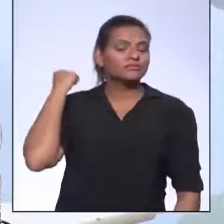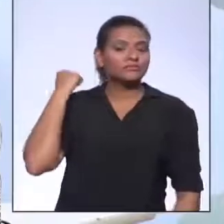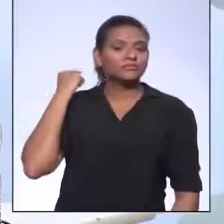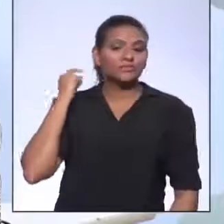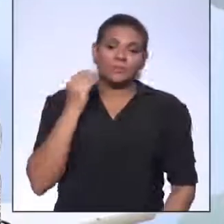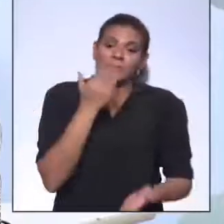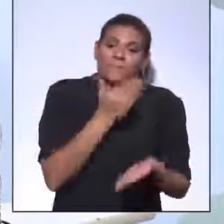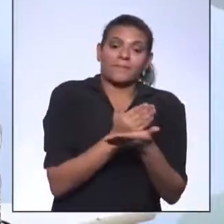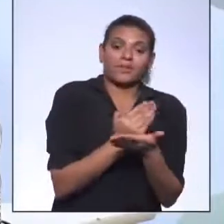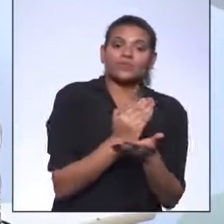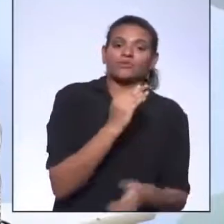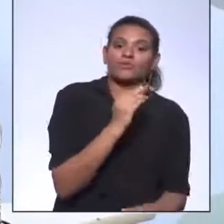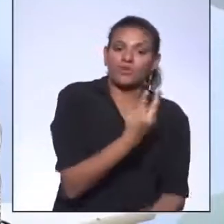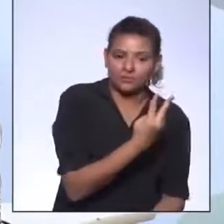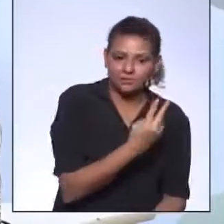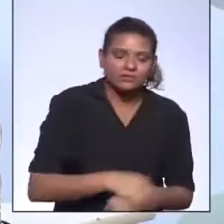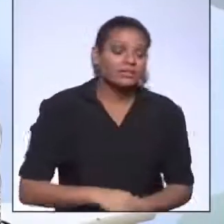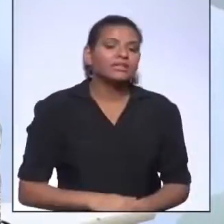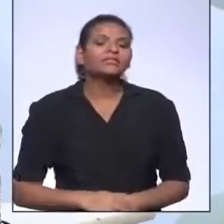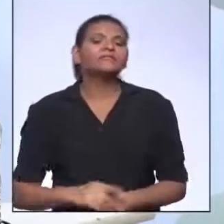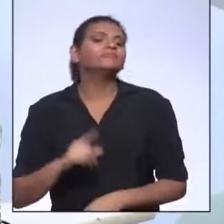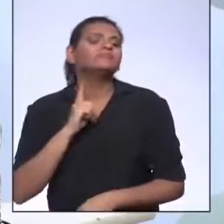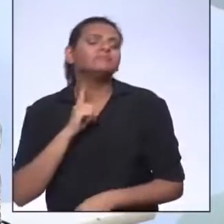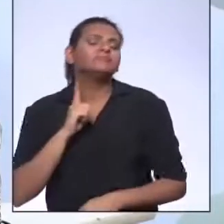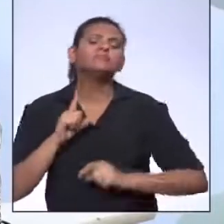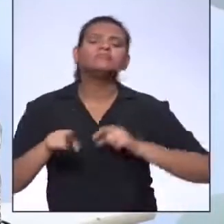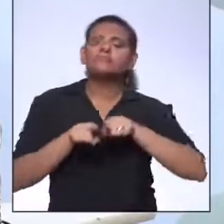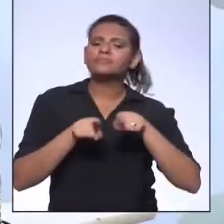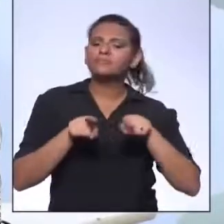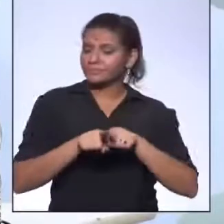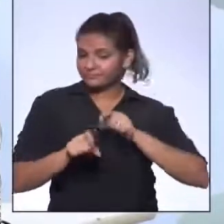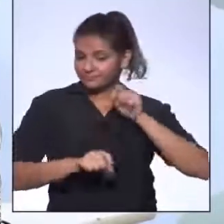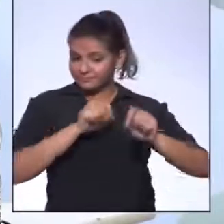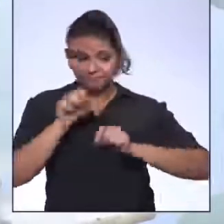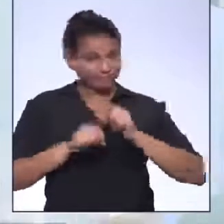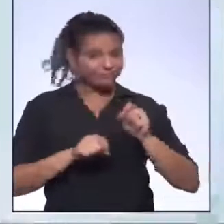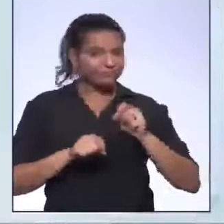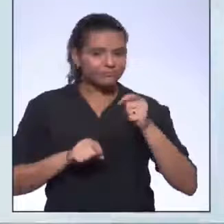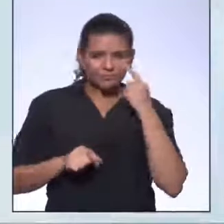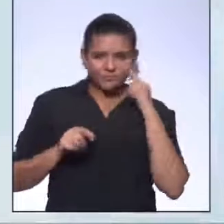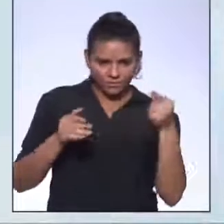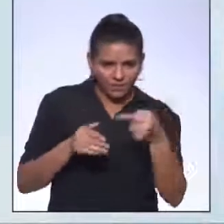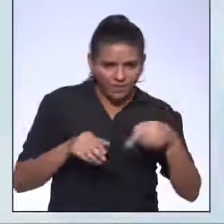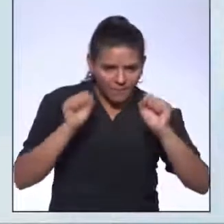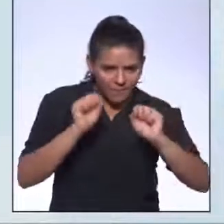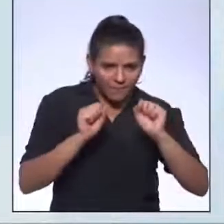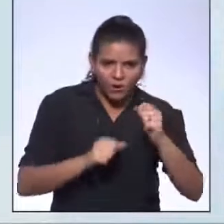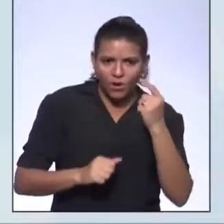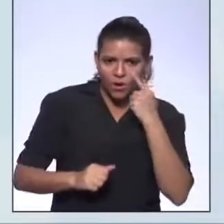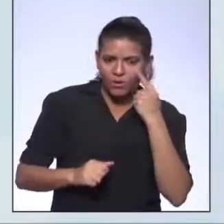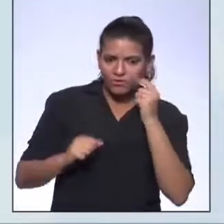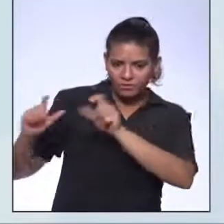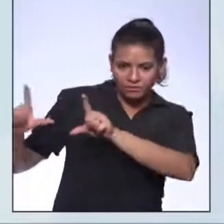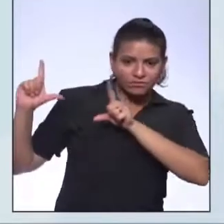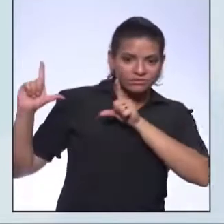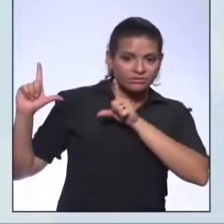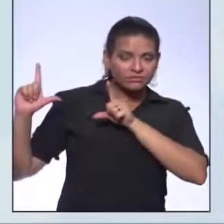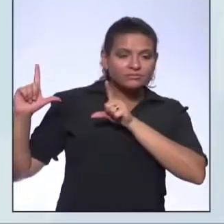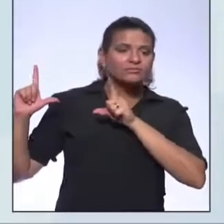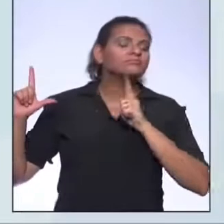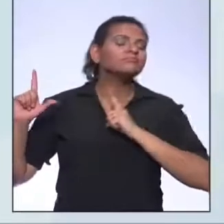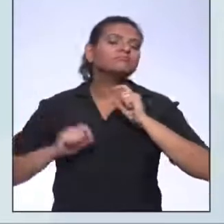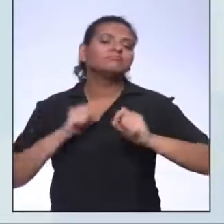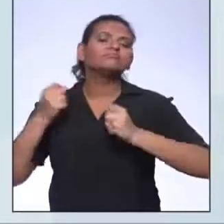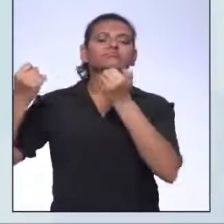1, e a habilidade do currículo paulista que nós vamos estudar na tela para vocês visualizarem é